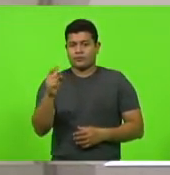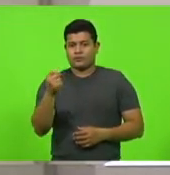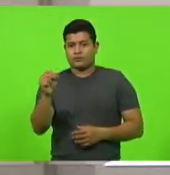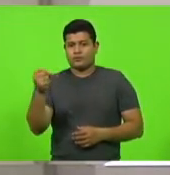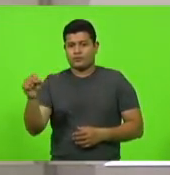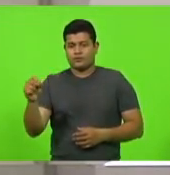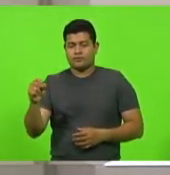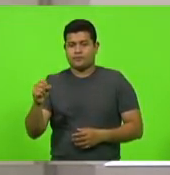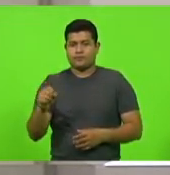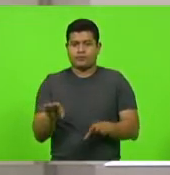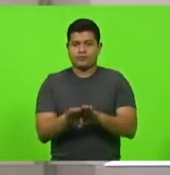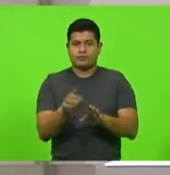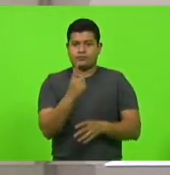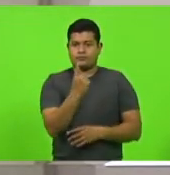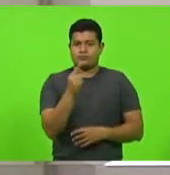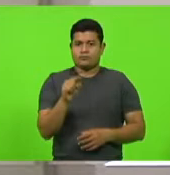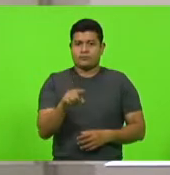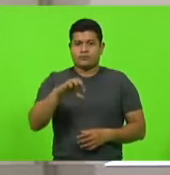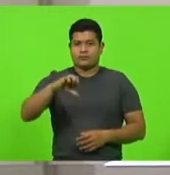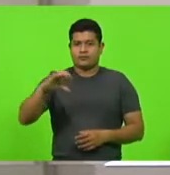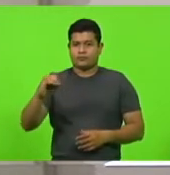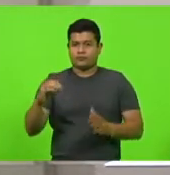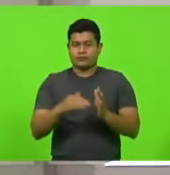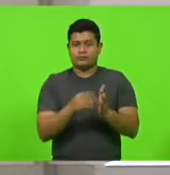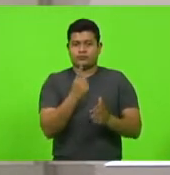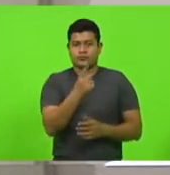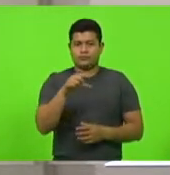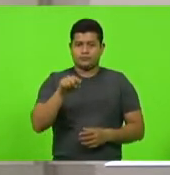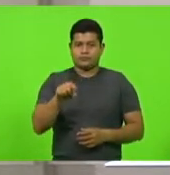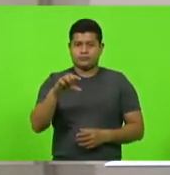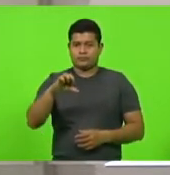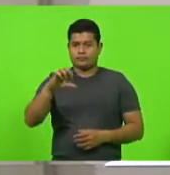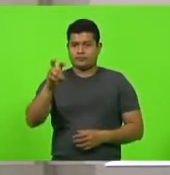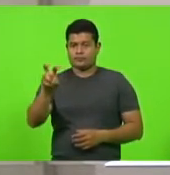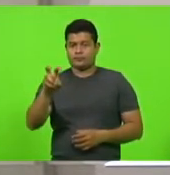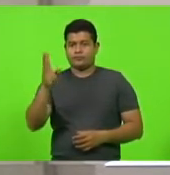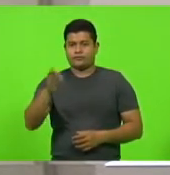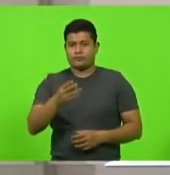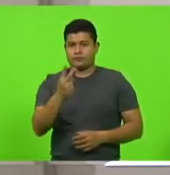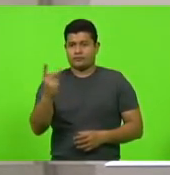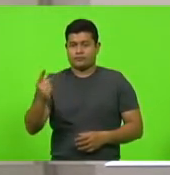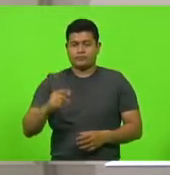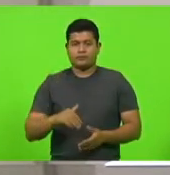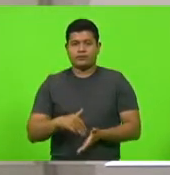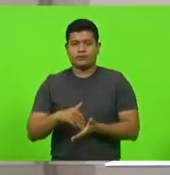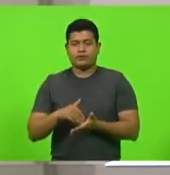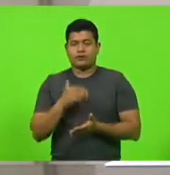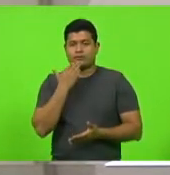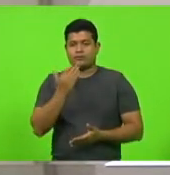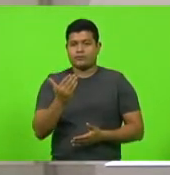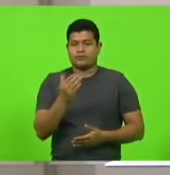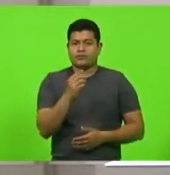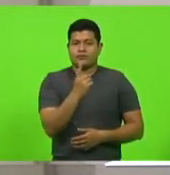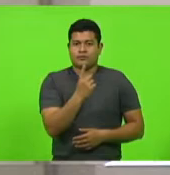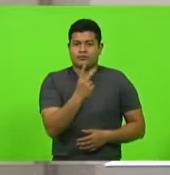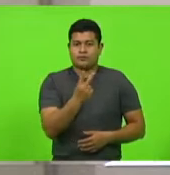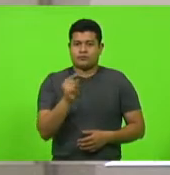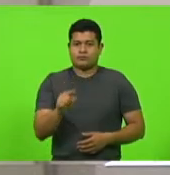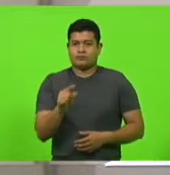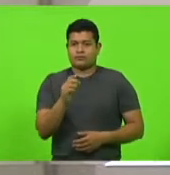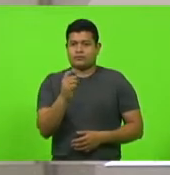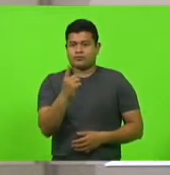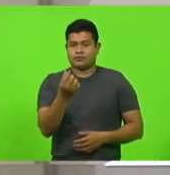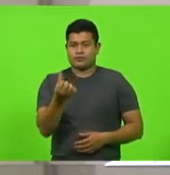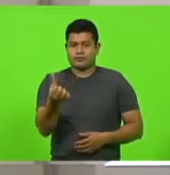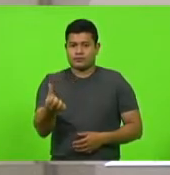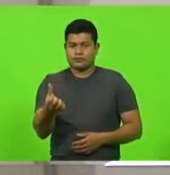a 1.095/2021 e os requerimentos números 2.106 e 2.115/2021.